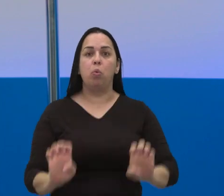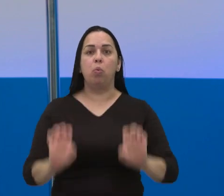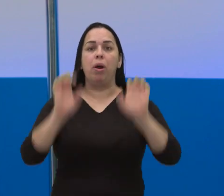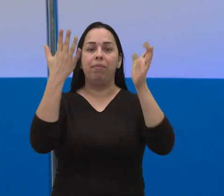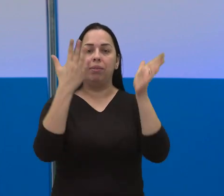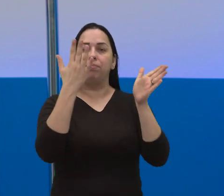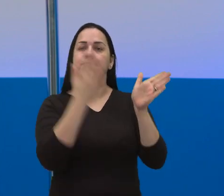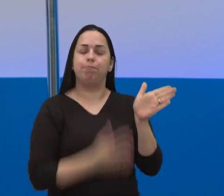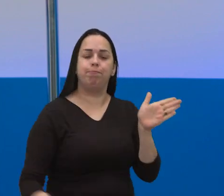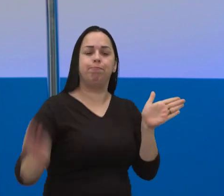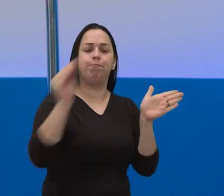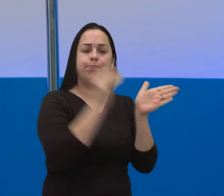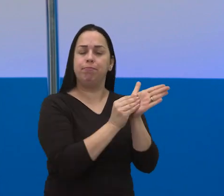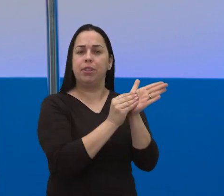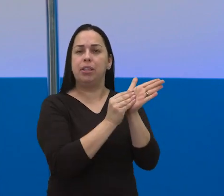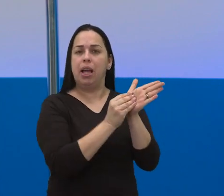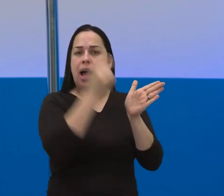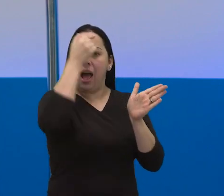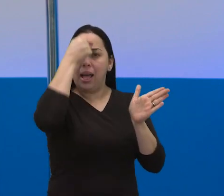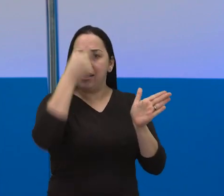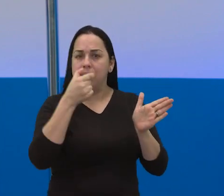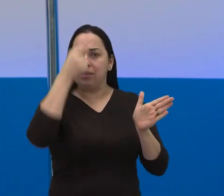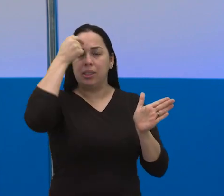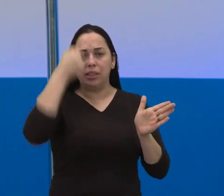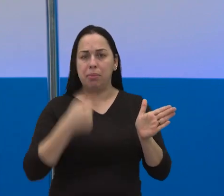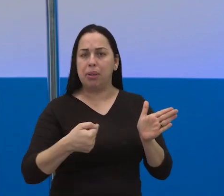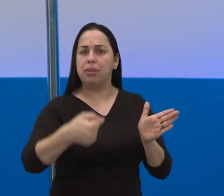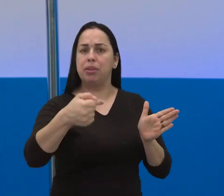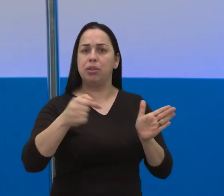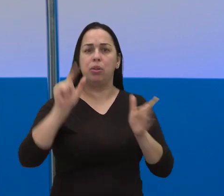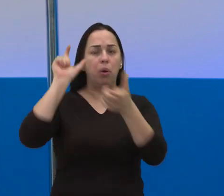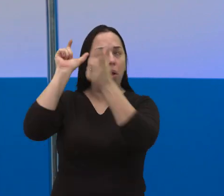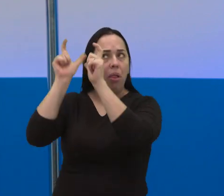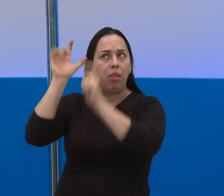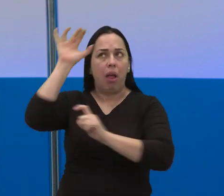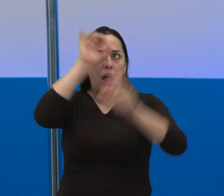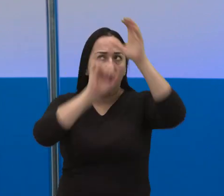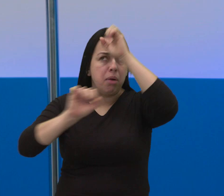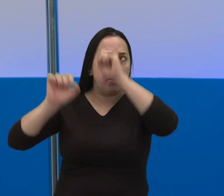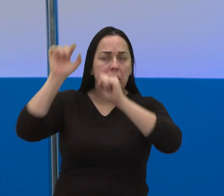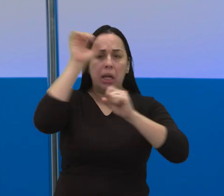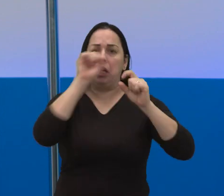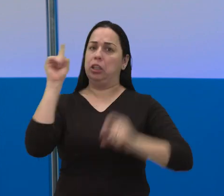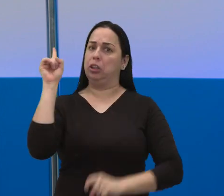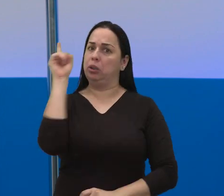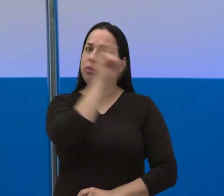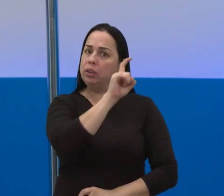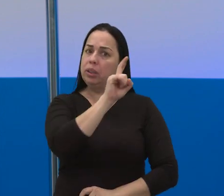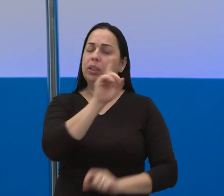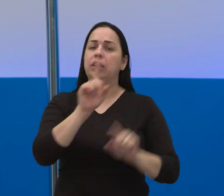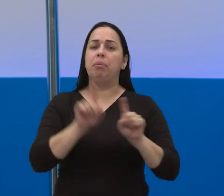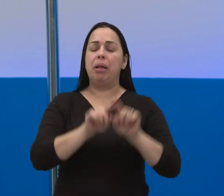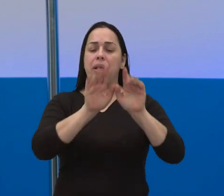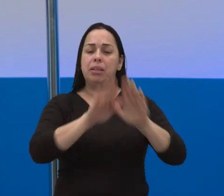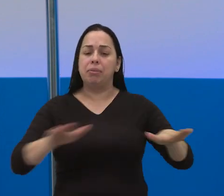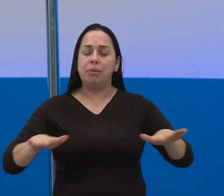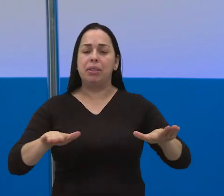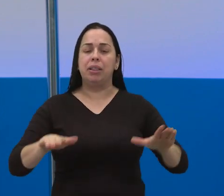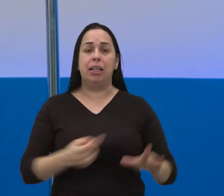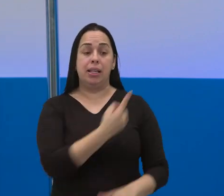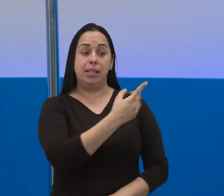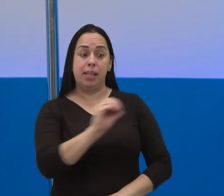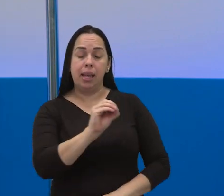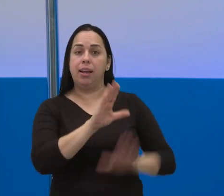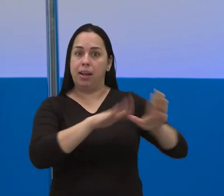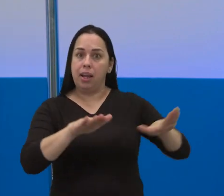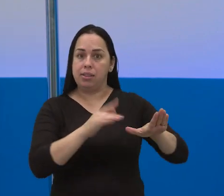do município a Semana de Conscientização do transtorno de desenvolvimento da linguagem, condição que afeta 7